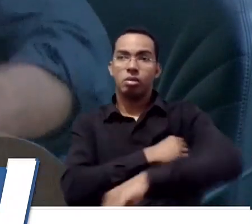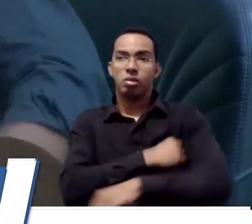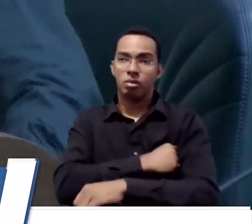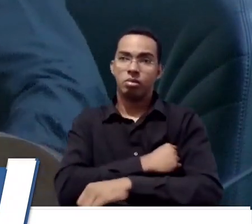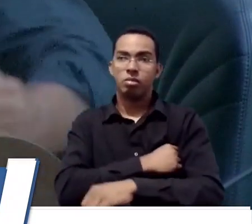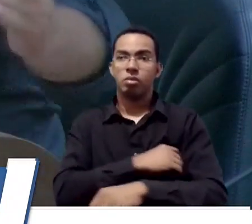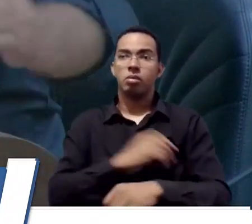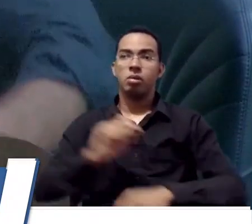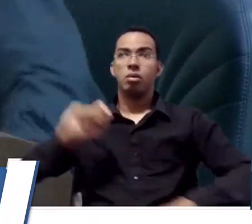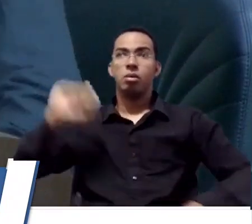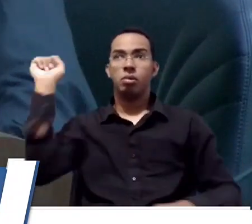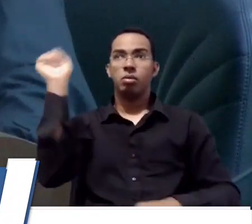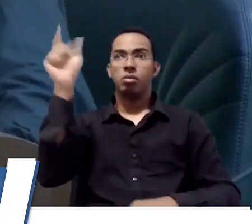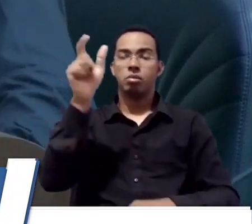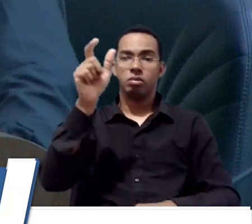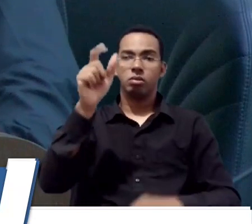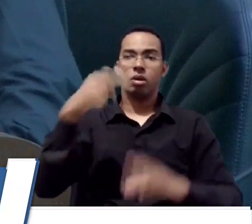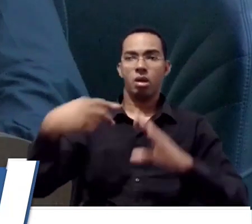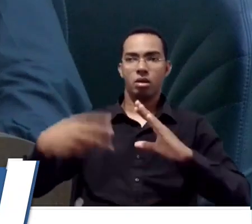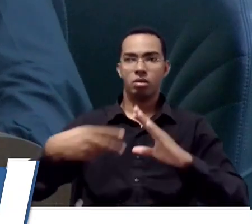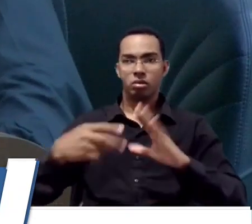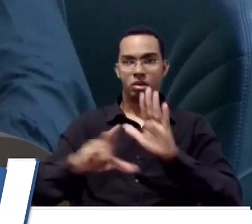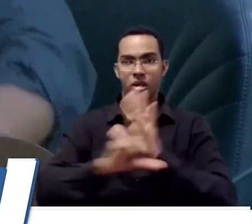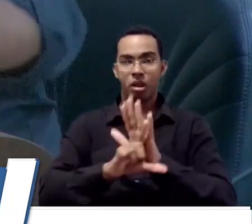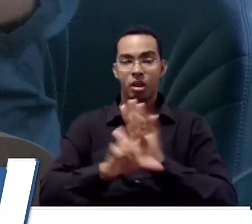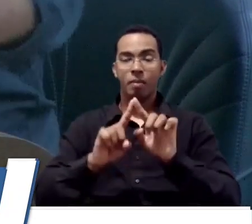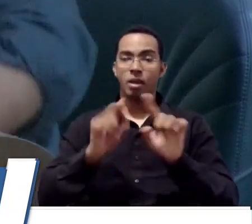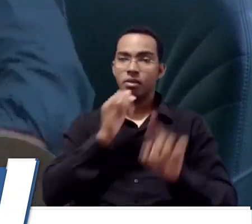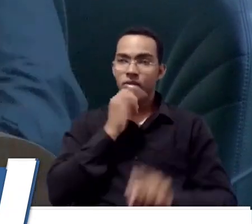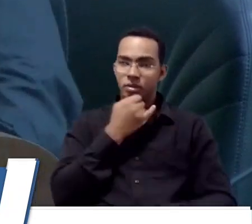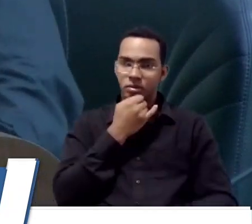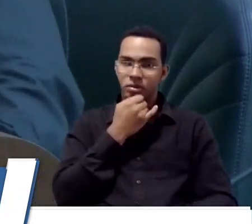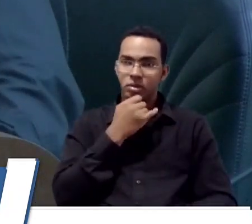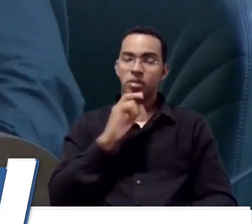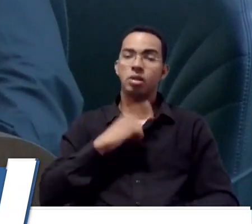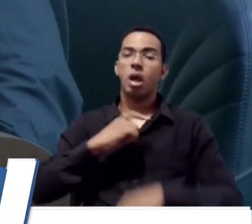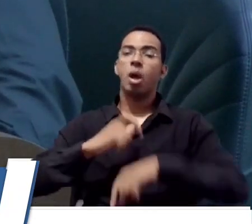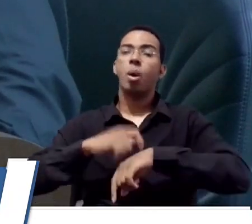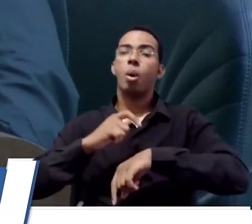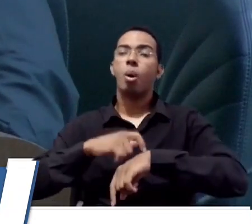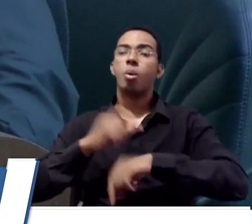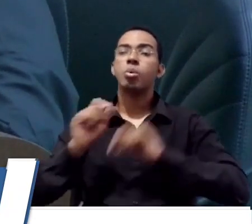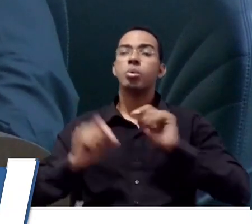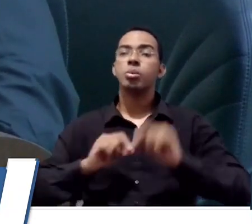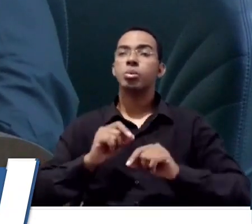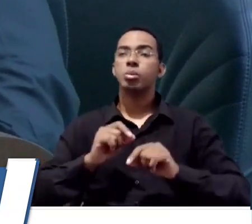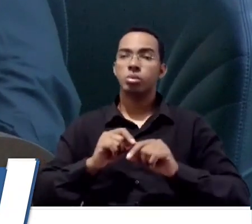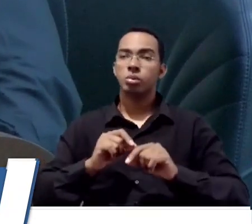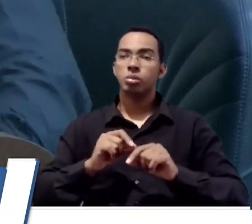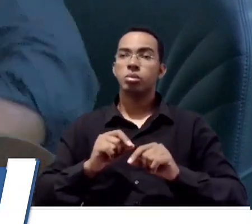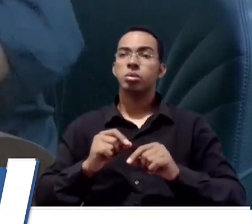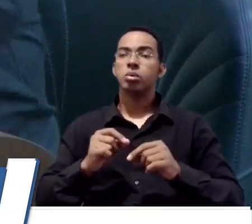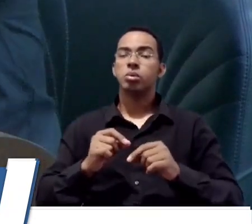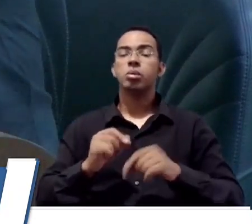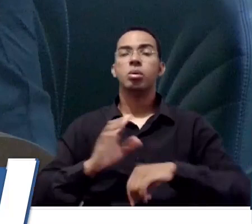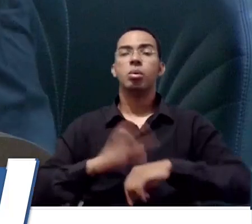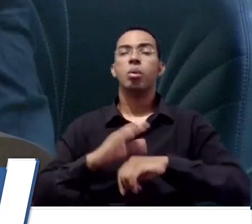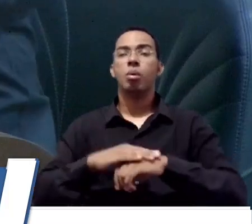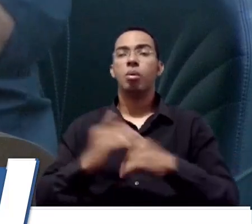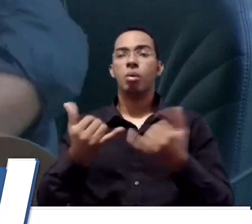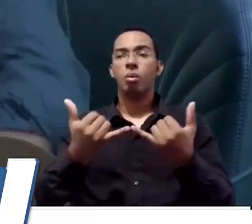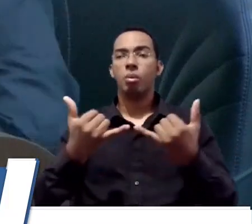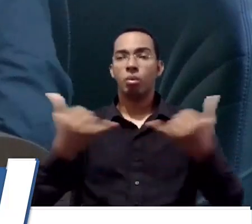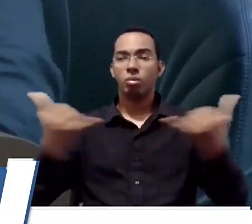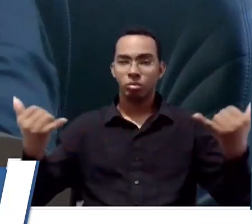para lançar em cima dessa Casa de Leis. Infelizmente, tem hora que a corda francana, cabo